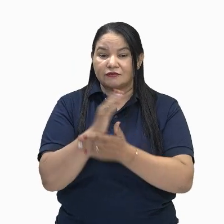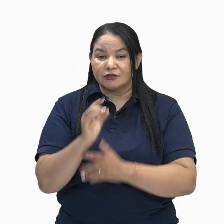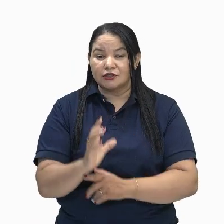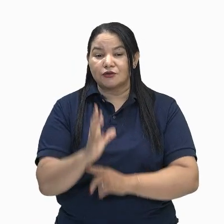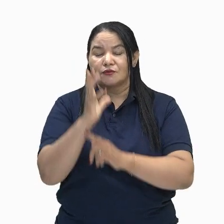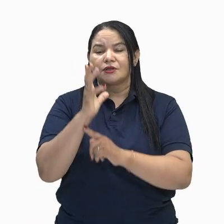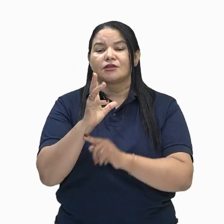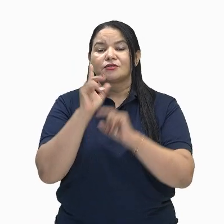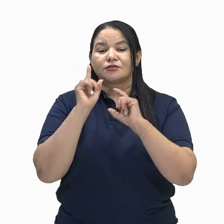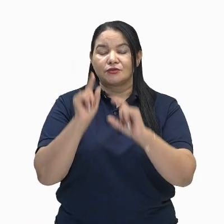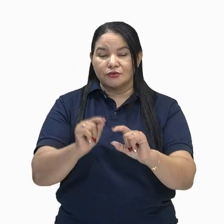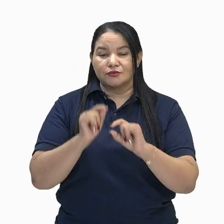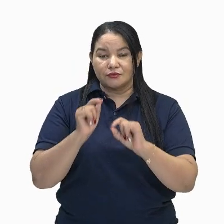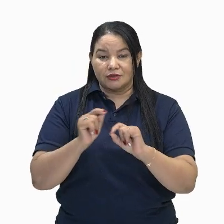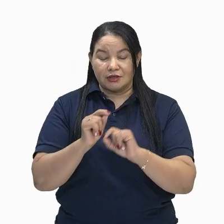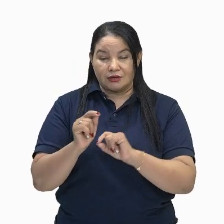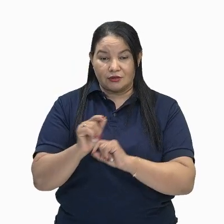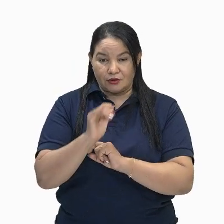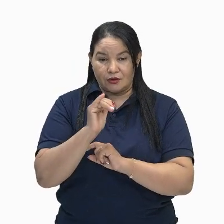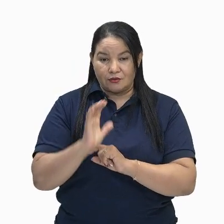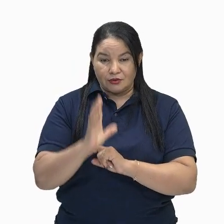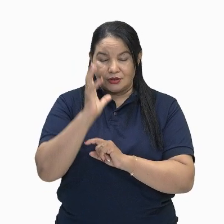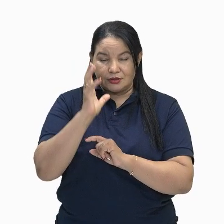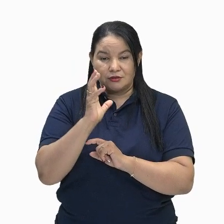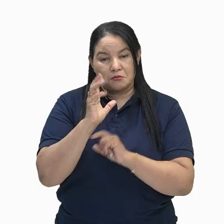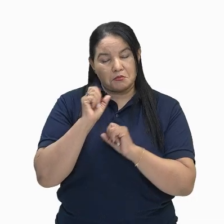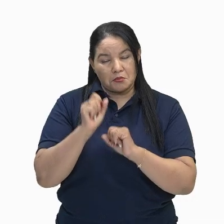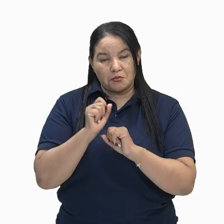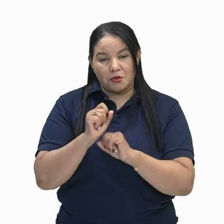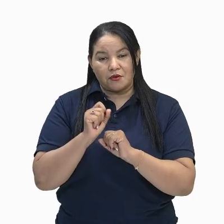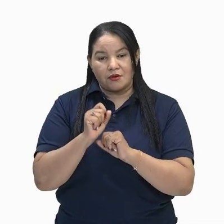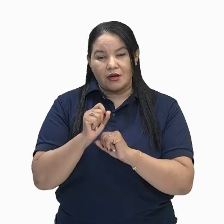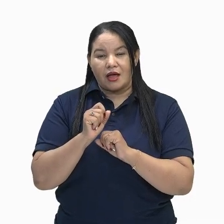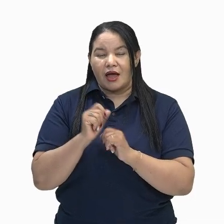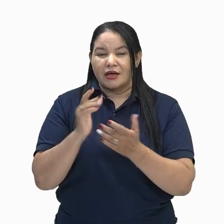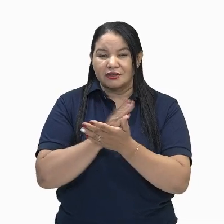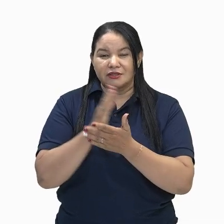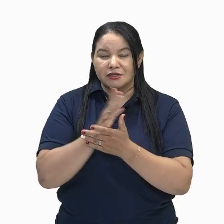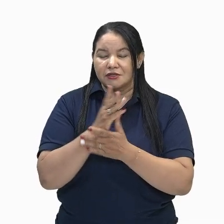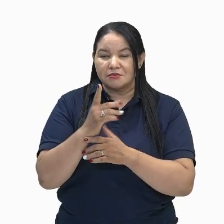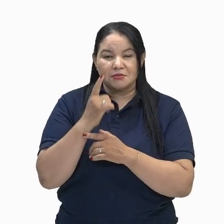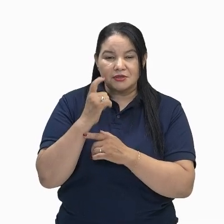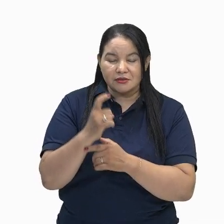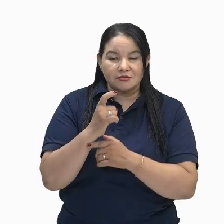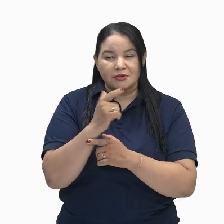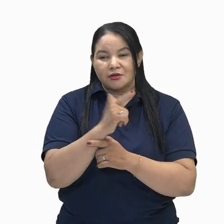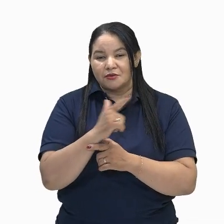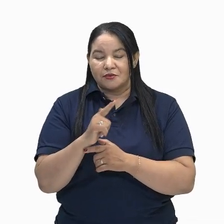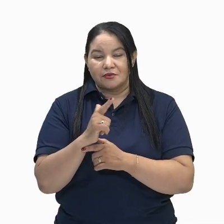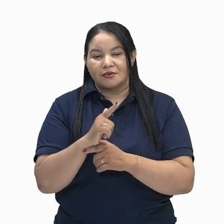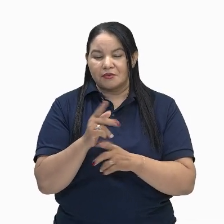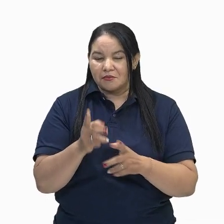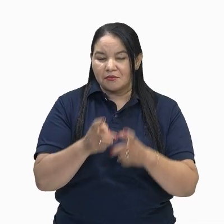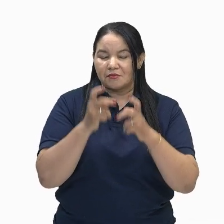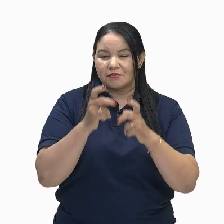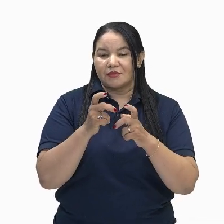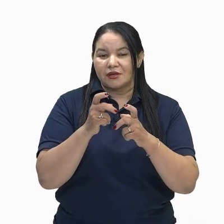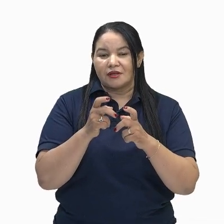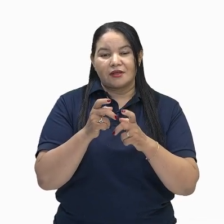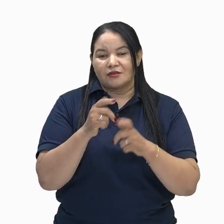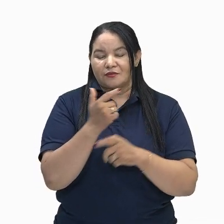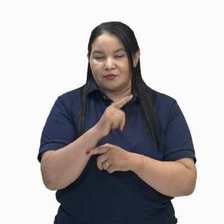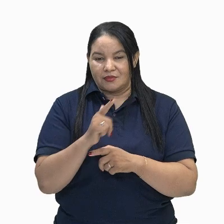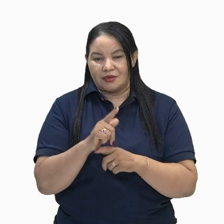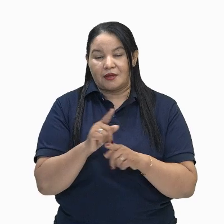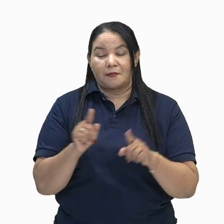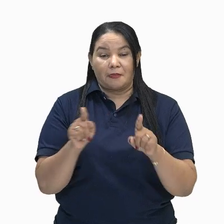esses fatos, né, passam desapercebidos, né? E é claro, como os